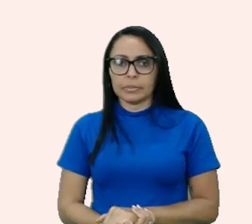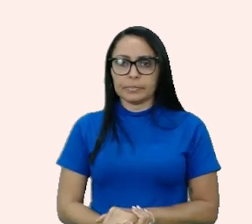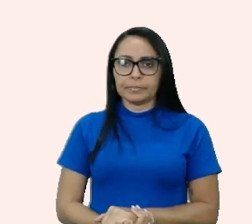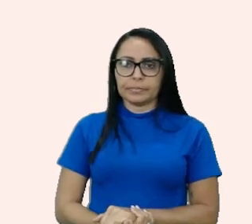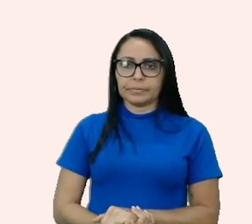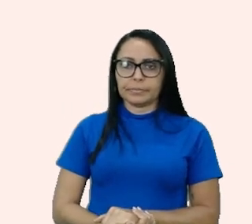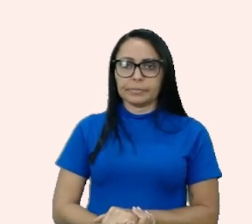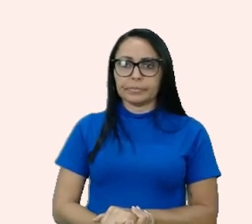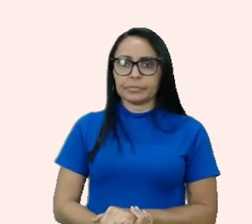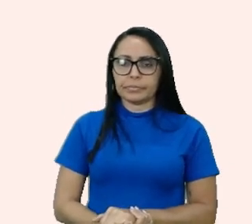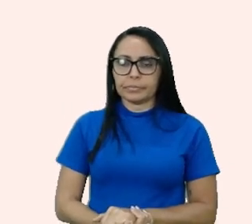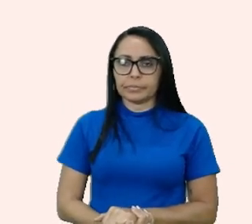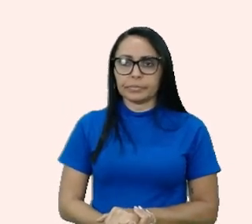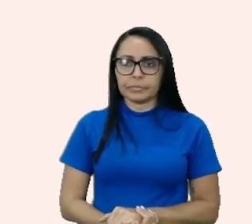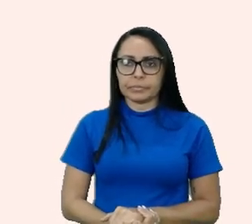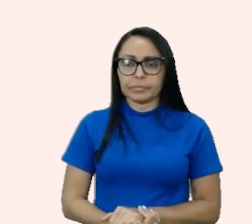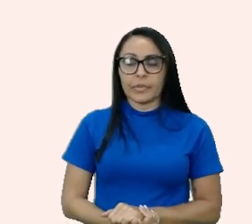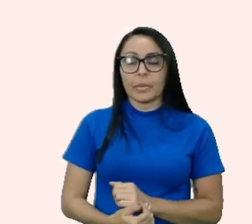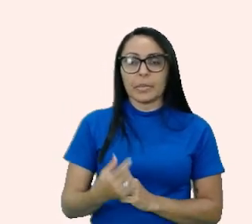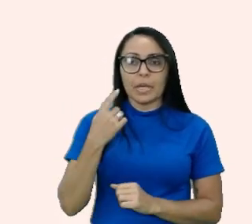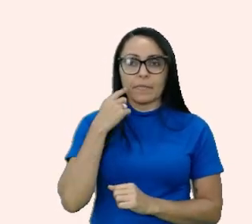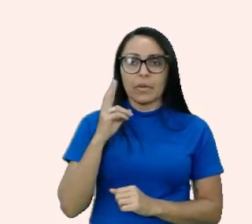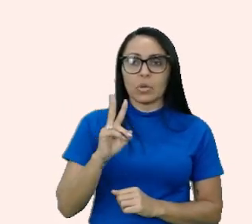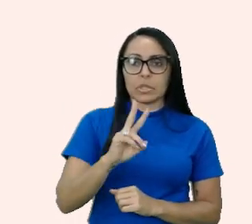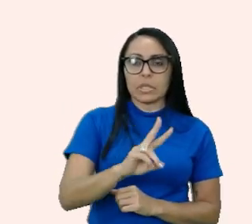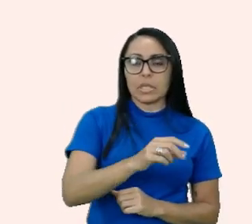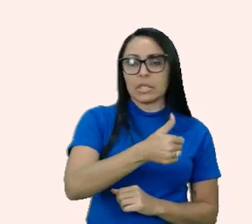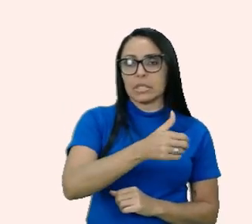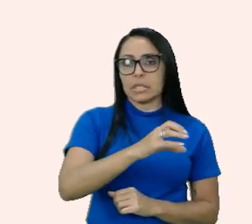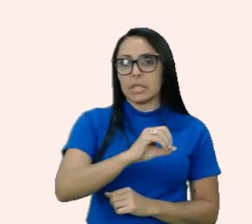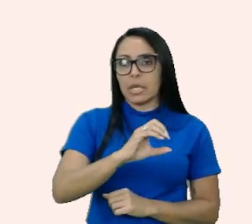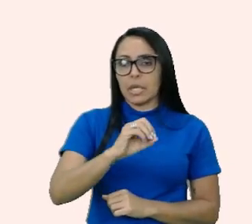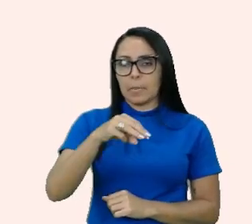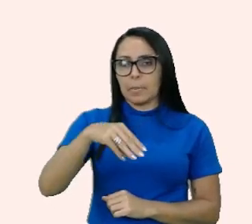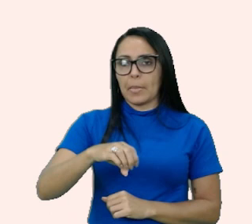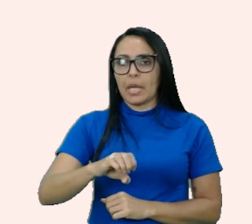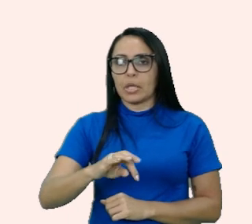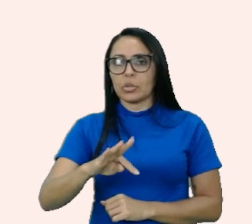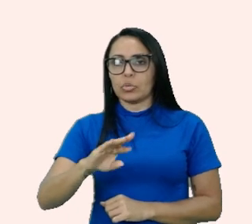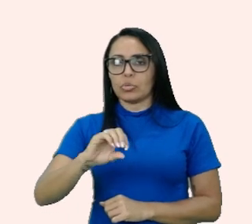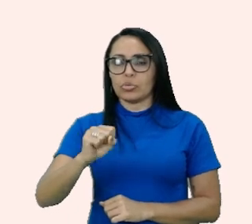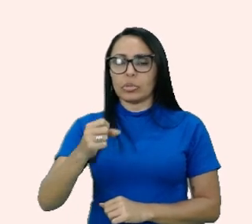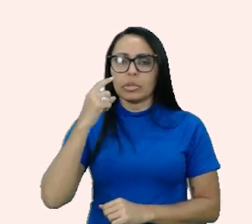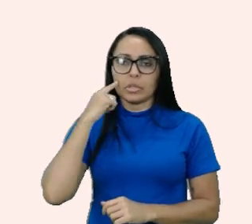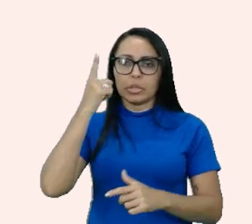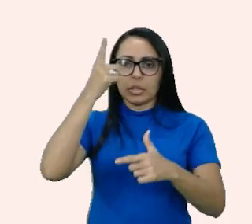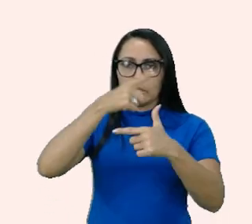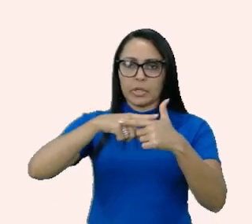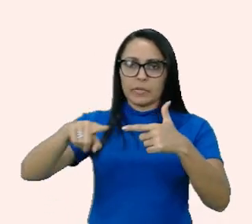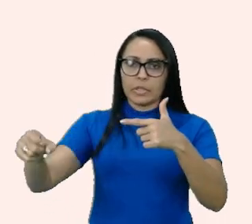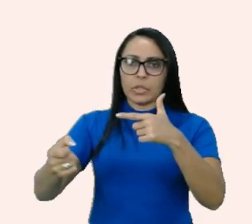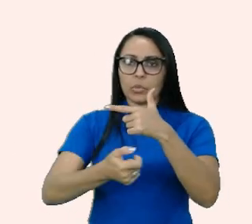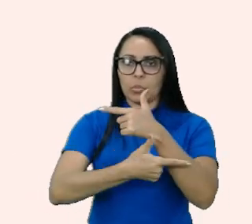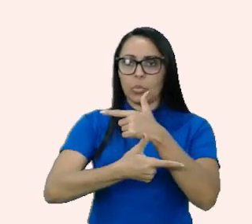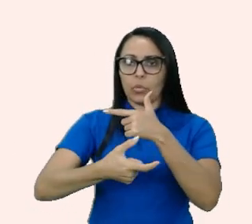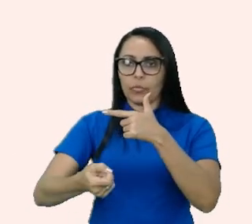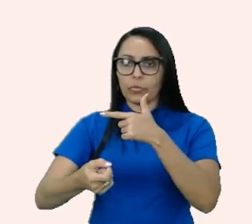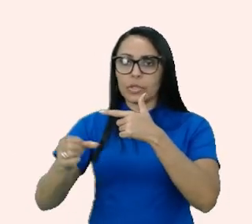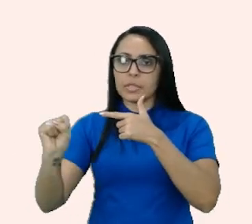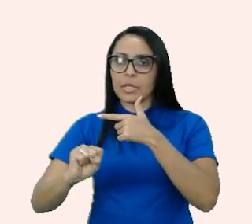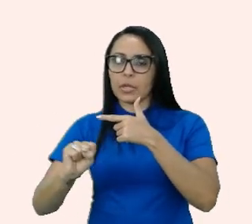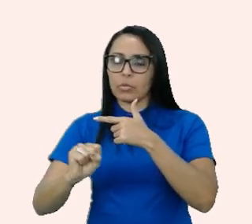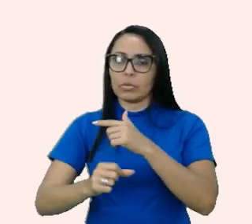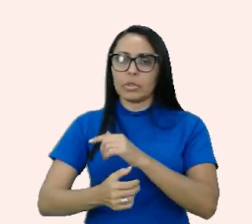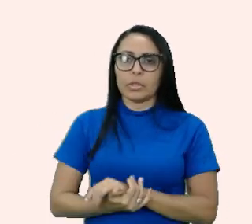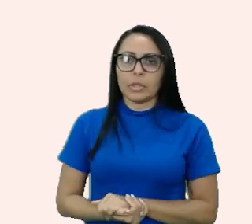Muito bem. Eu vou dizer que a minha velocidade é de 100 metros dividido por 20 segundos.